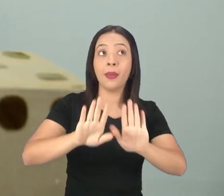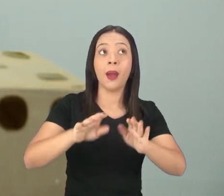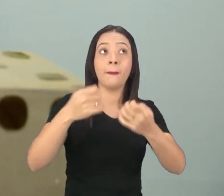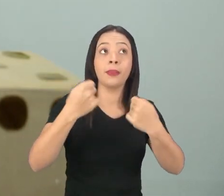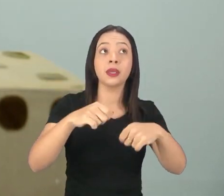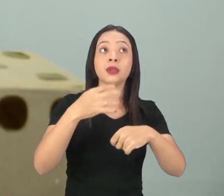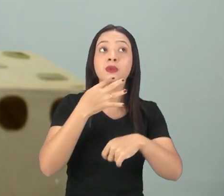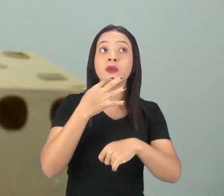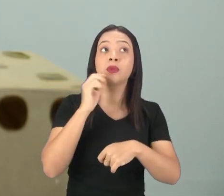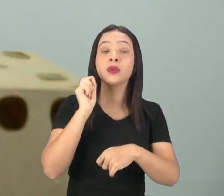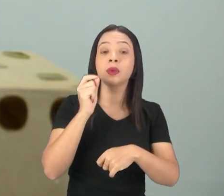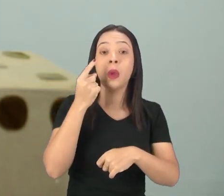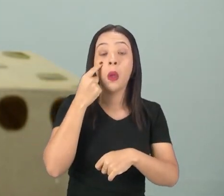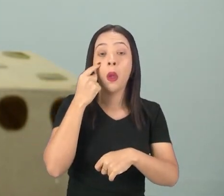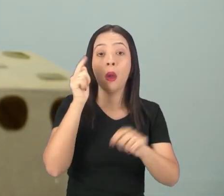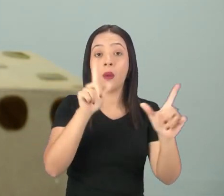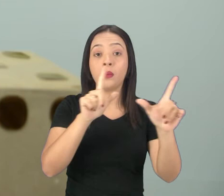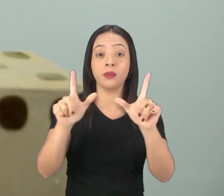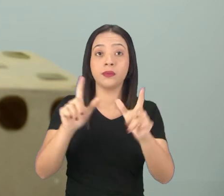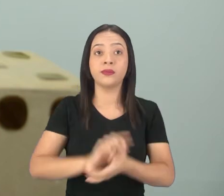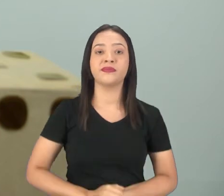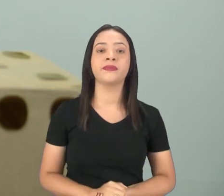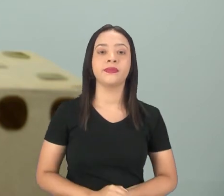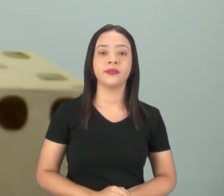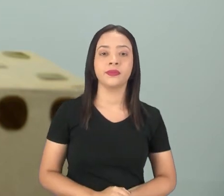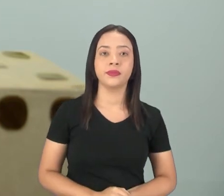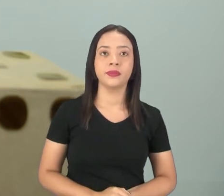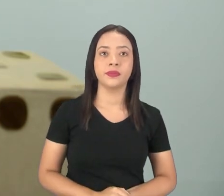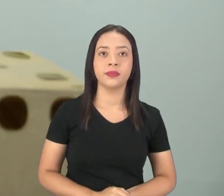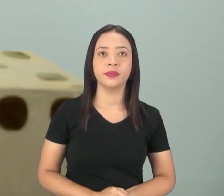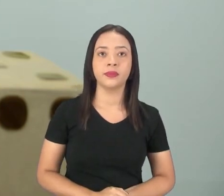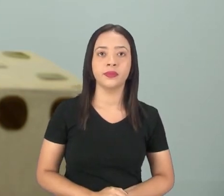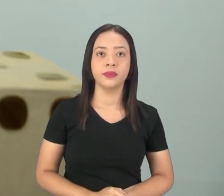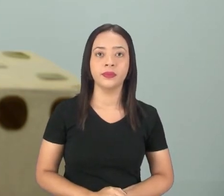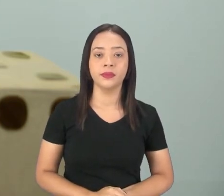precisa conhecer. Vamos ver aí na telinha, acompanhem comigo.